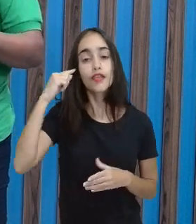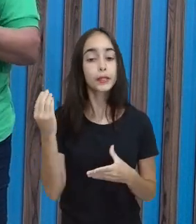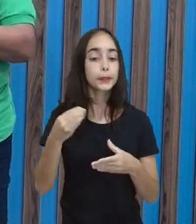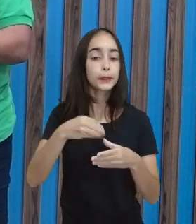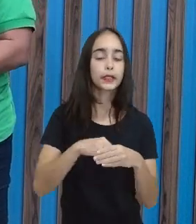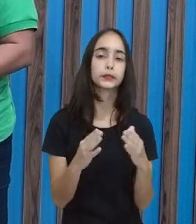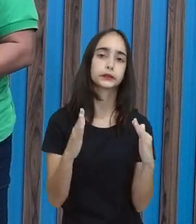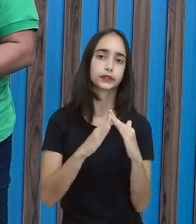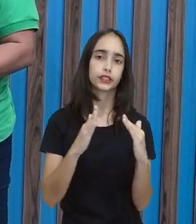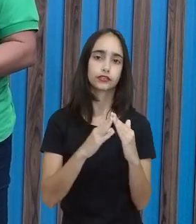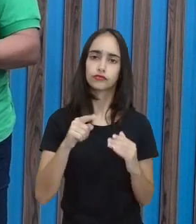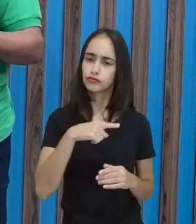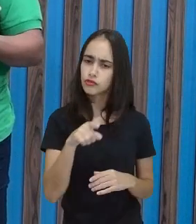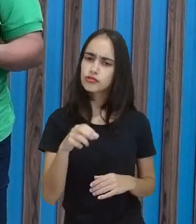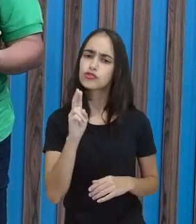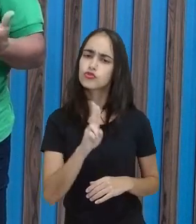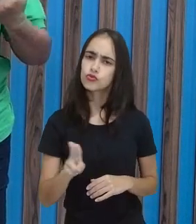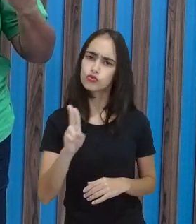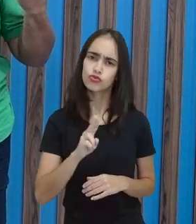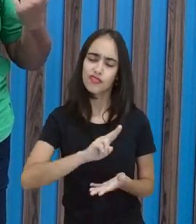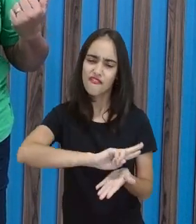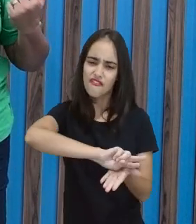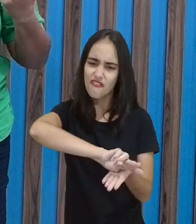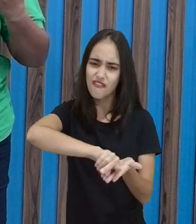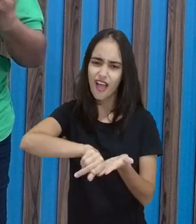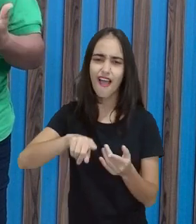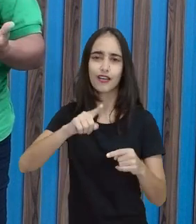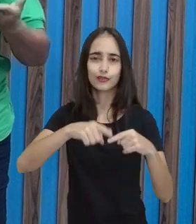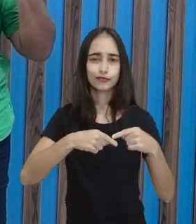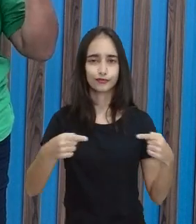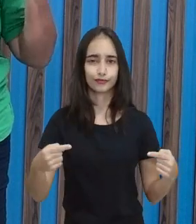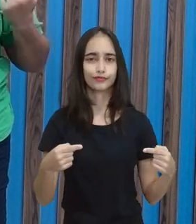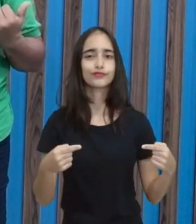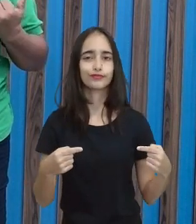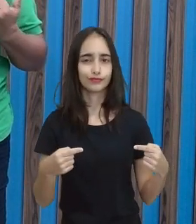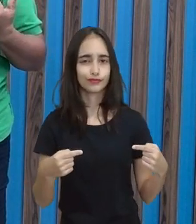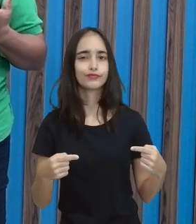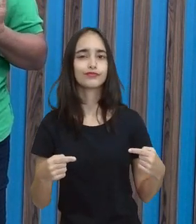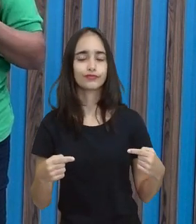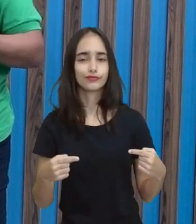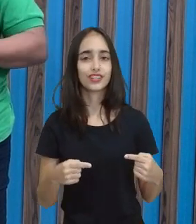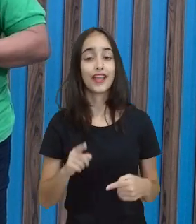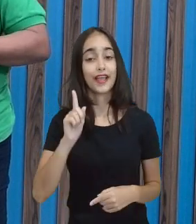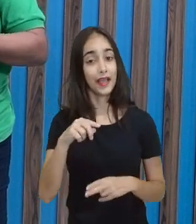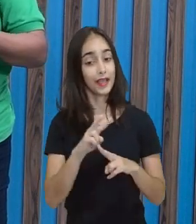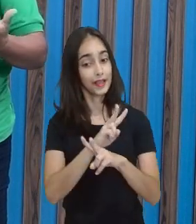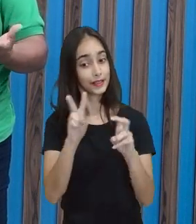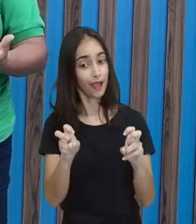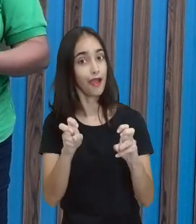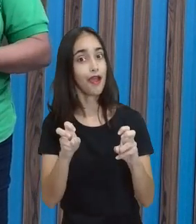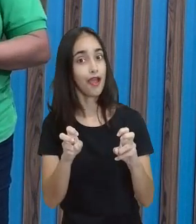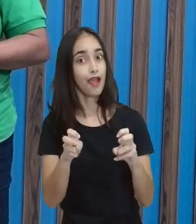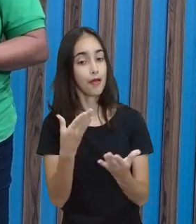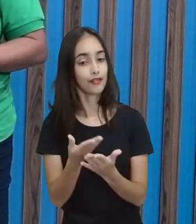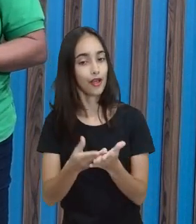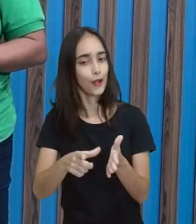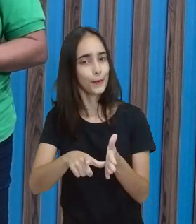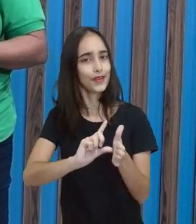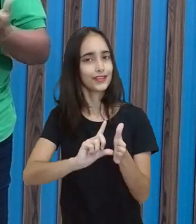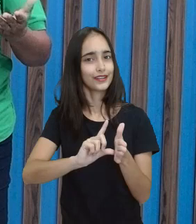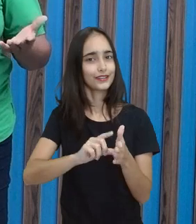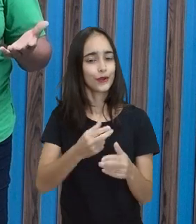utiliza diversos materiais, inclusive tema da nossa aula passada, né? As coisas que a gente usa no dia a